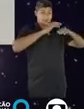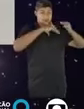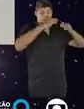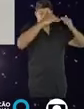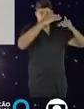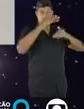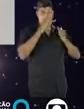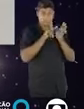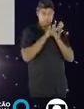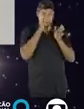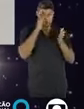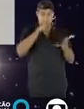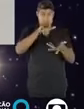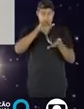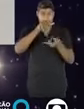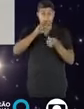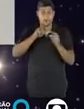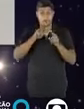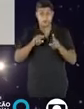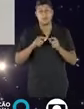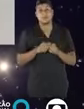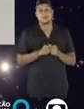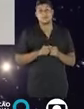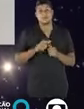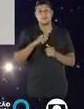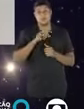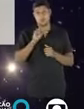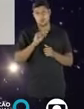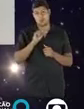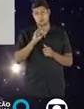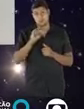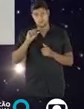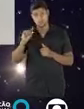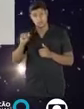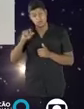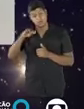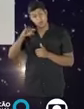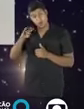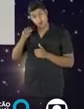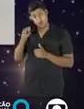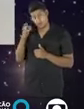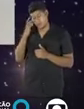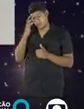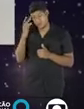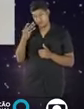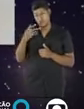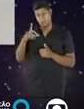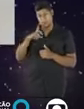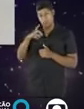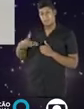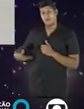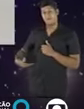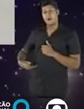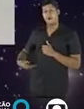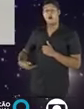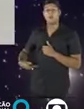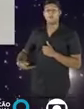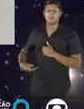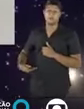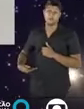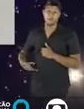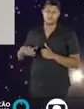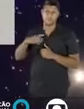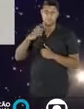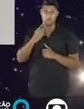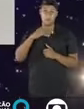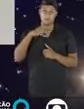para a população mundial, mas a gente ainda tem 800 milhões de pessoas passando fome no mundo e a gente tem